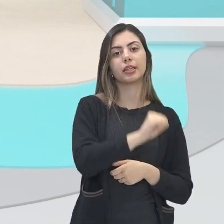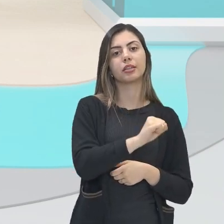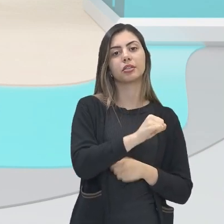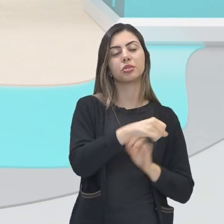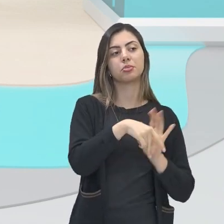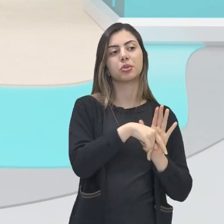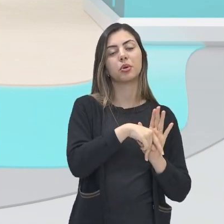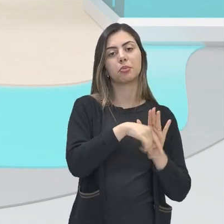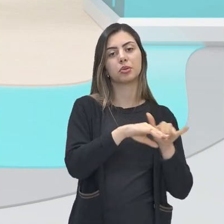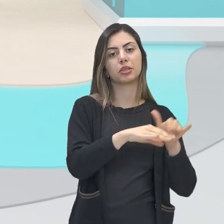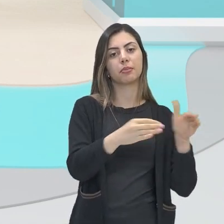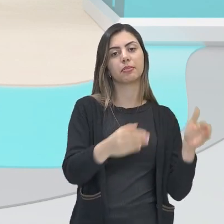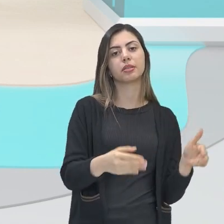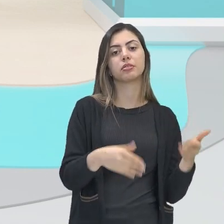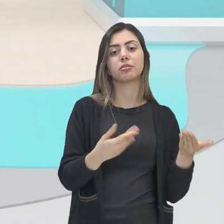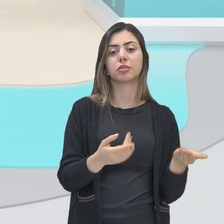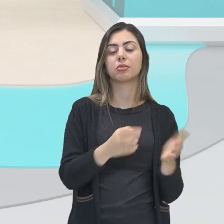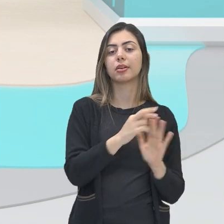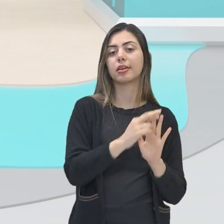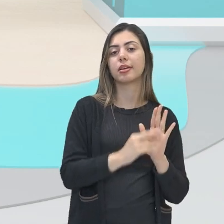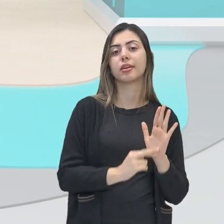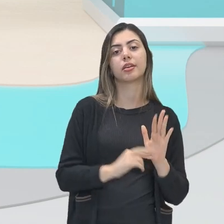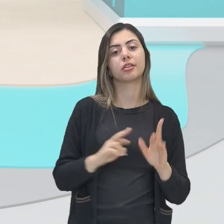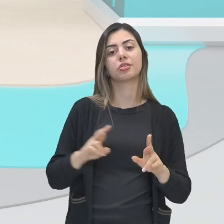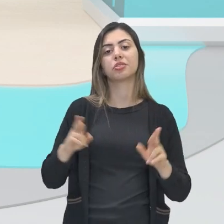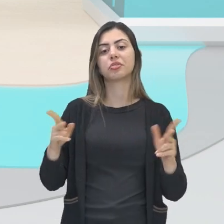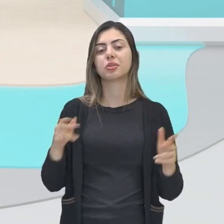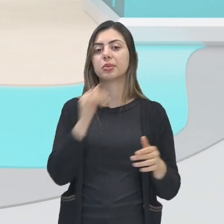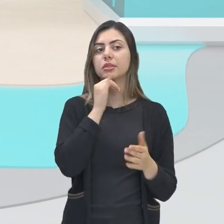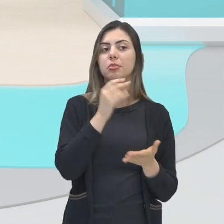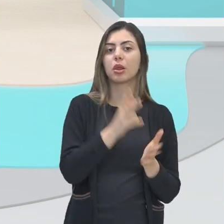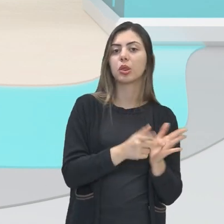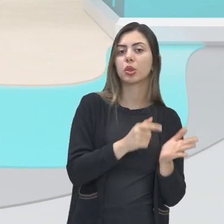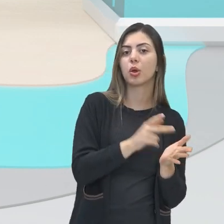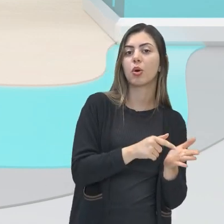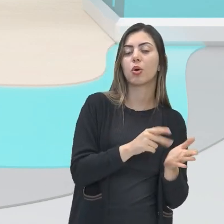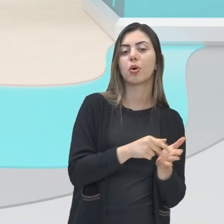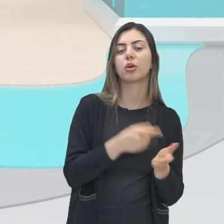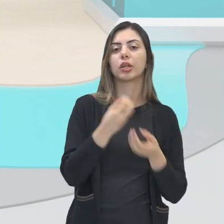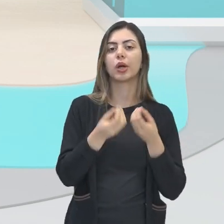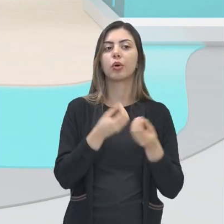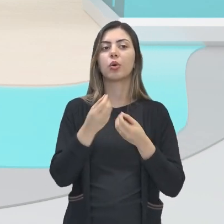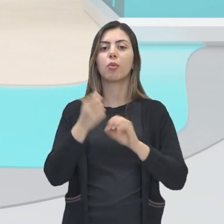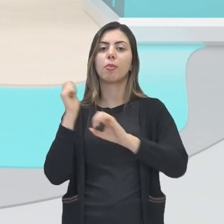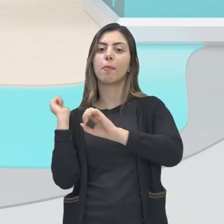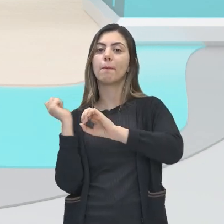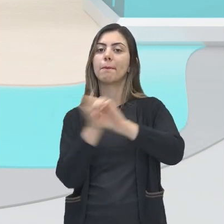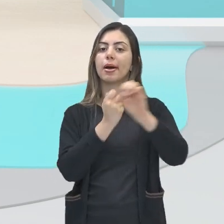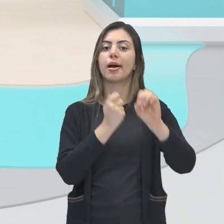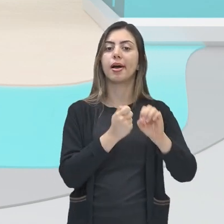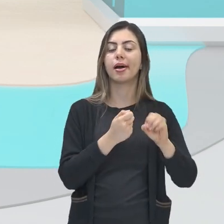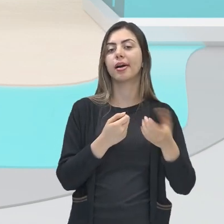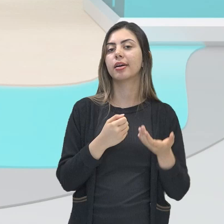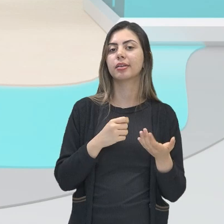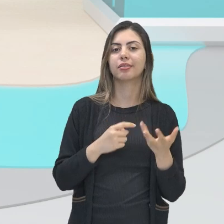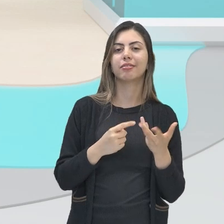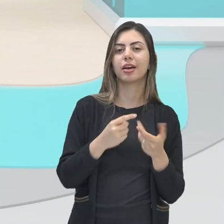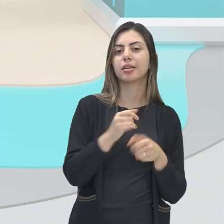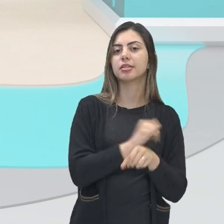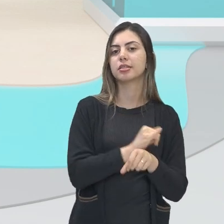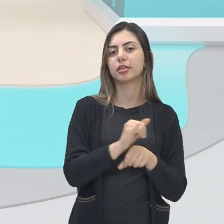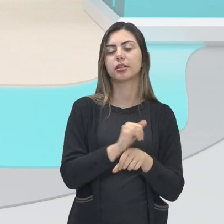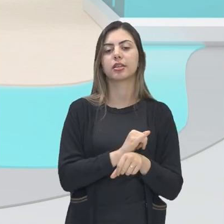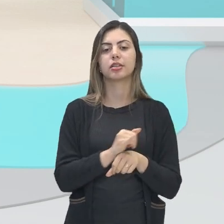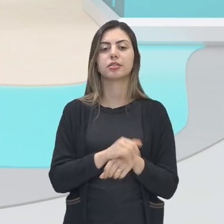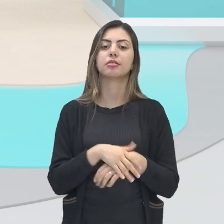regra diferente, certo? Principalmente relacionado à pontuação, a formas de saque, a empunhaduras, tá? Então por